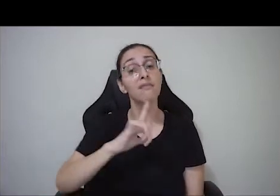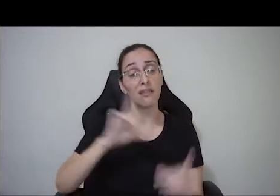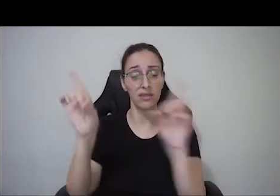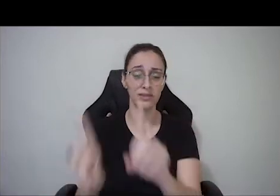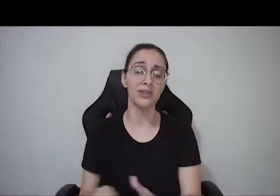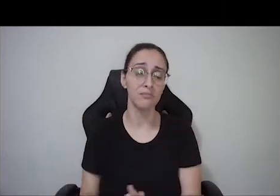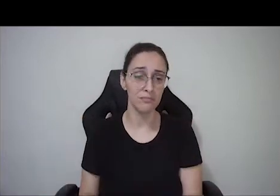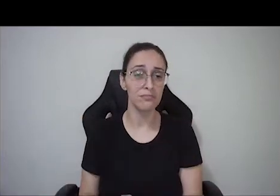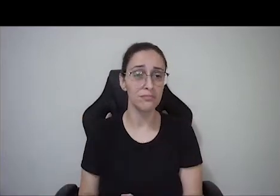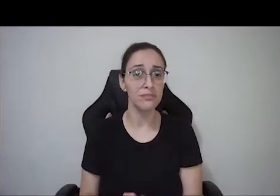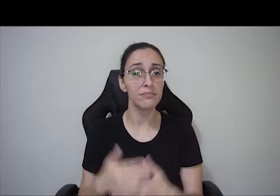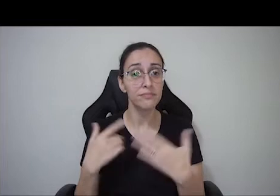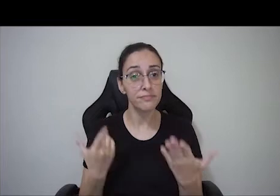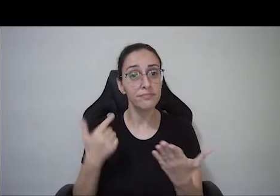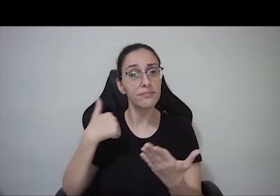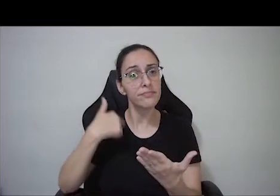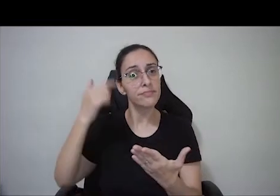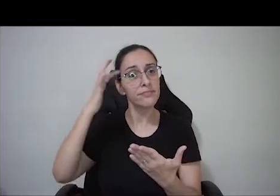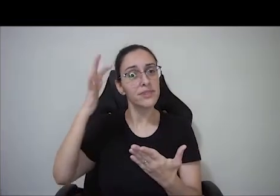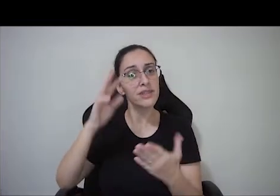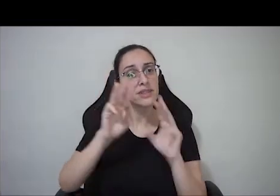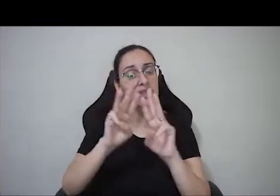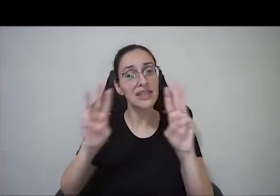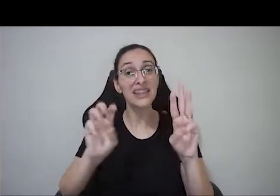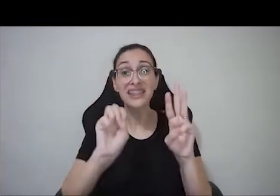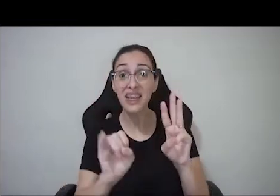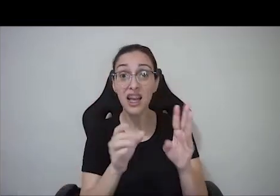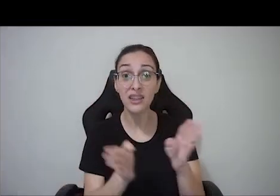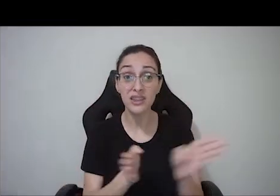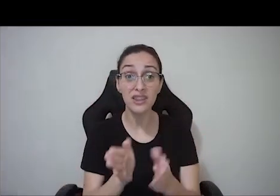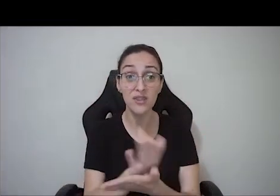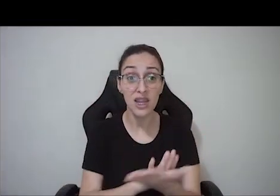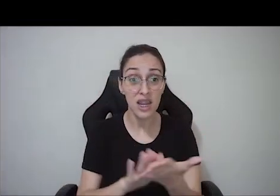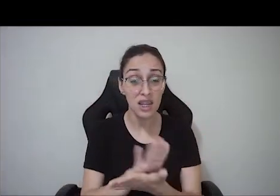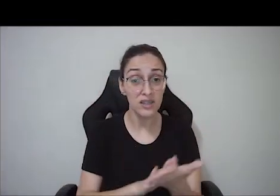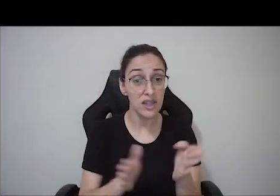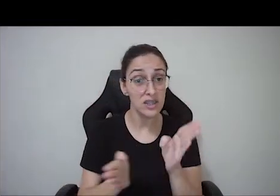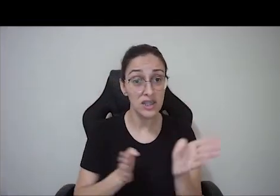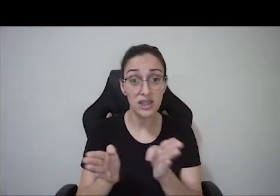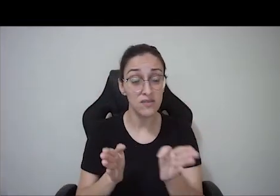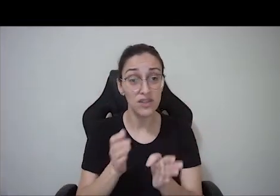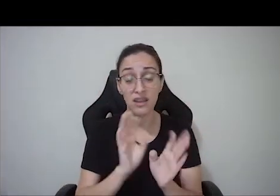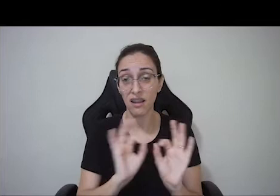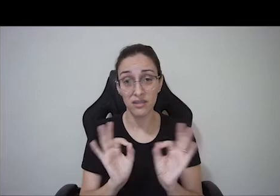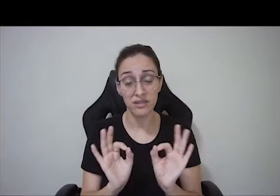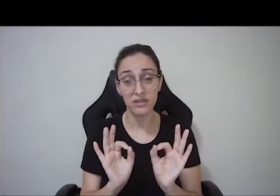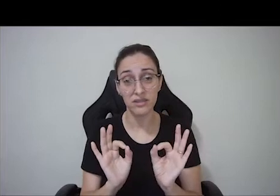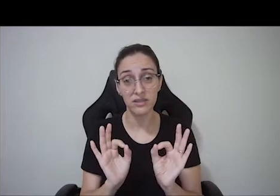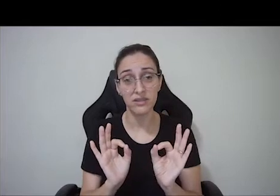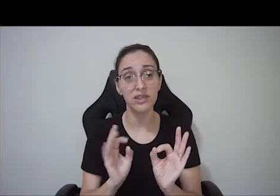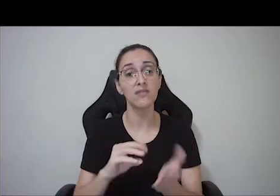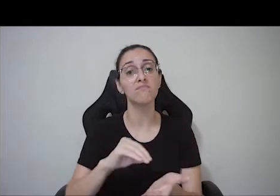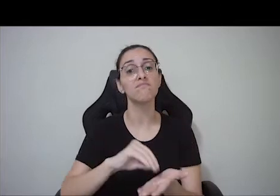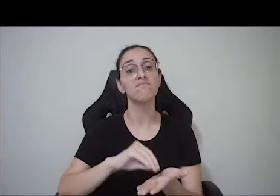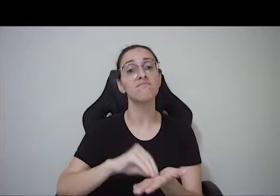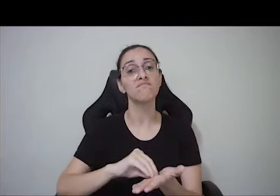deficiência. E quando o teu site ele não está acessível, quando a tua aplicação ela não está acessível, tu está deixando